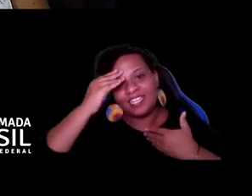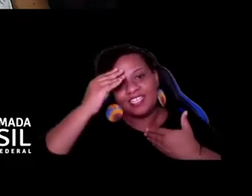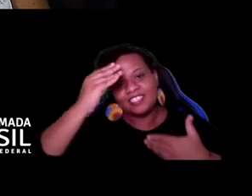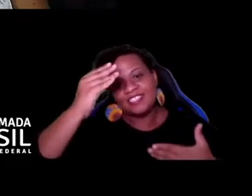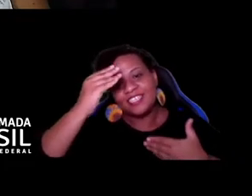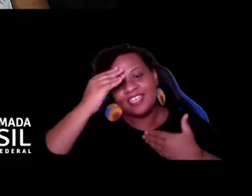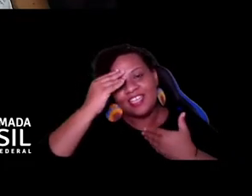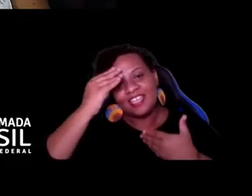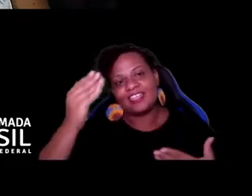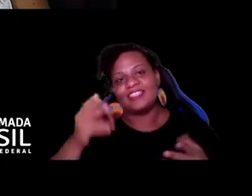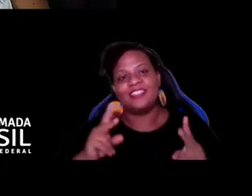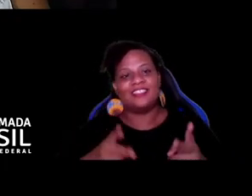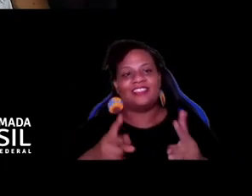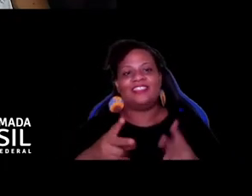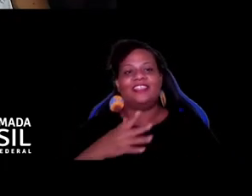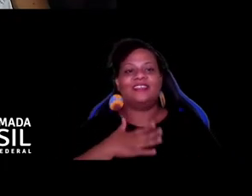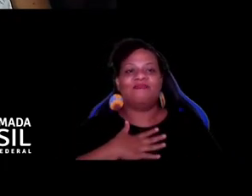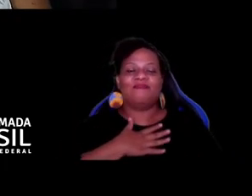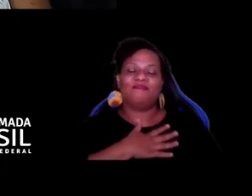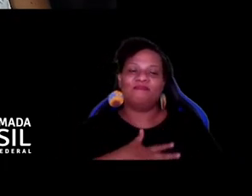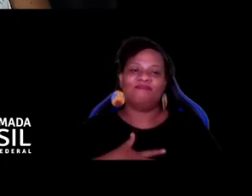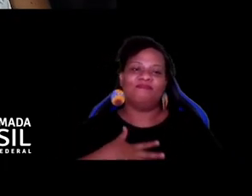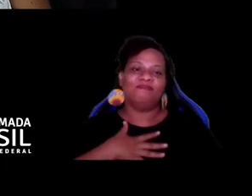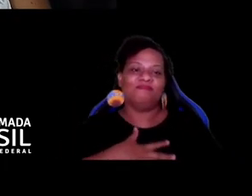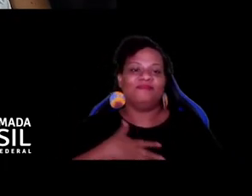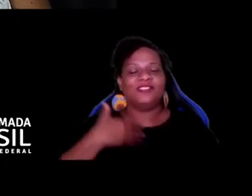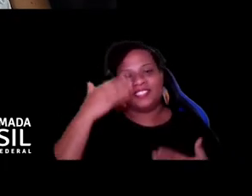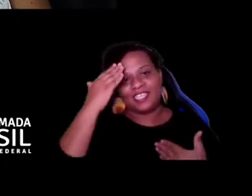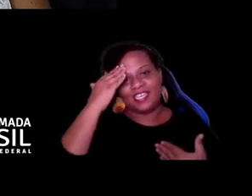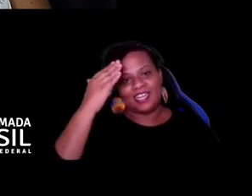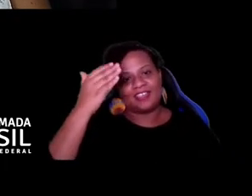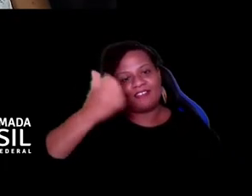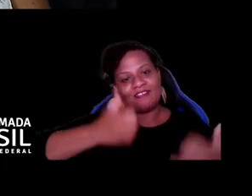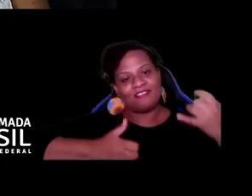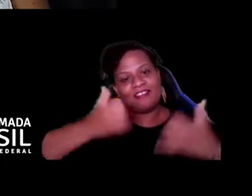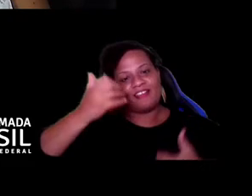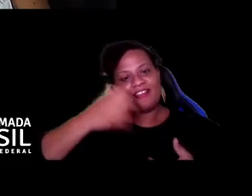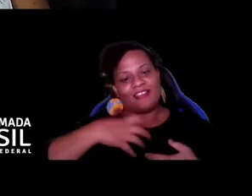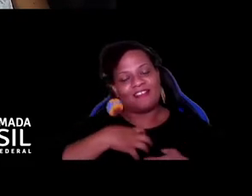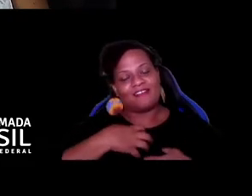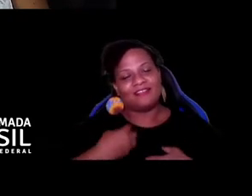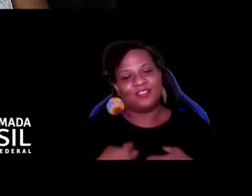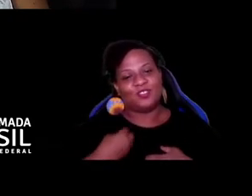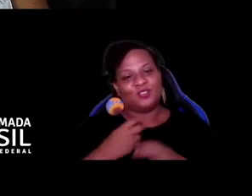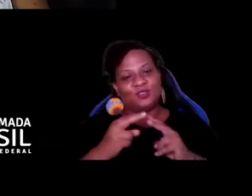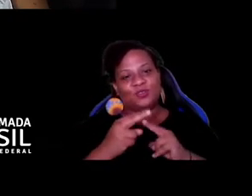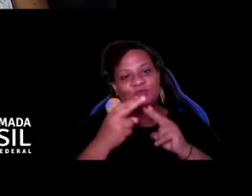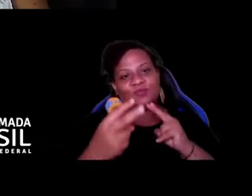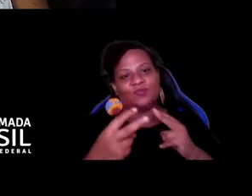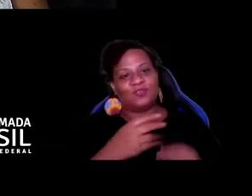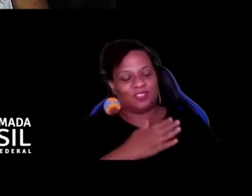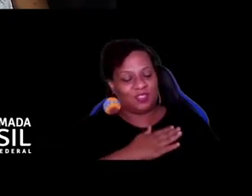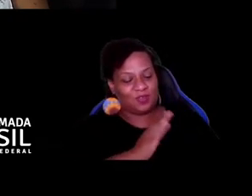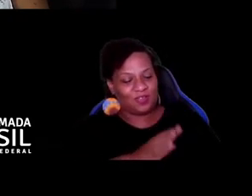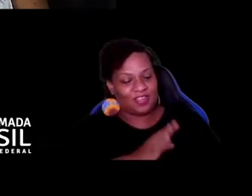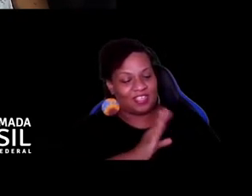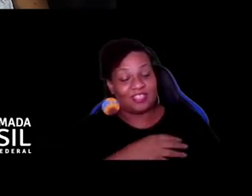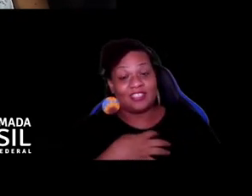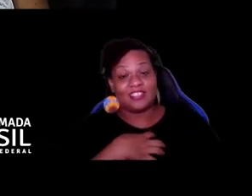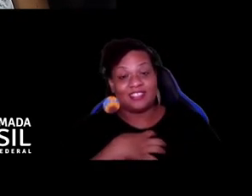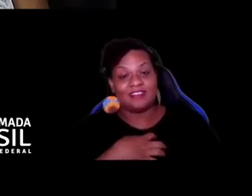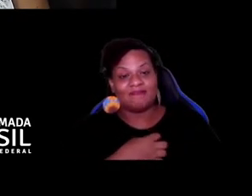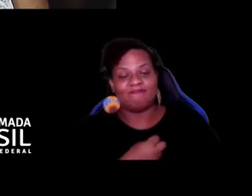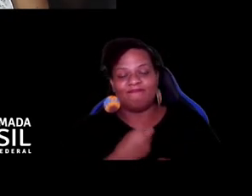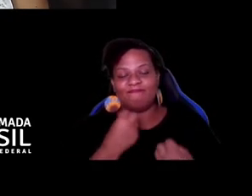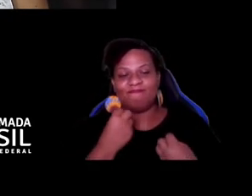mestre. Assim, é sempre para mim muito gratificante ouvir as suas palavras, estar na sua presença, sentir seu coração, sabe?